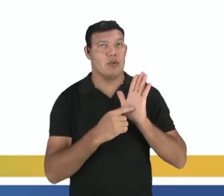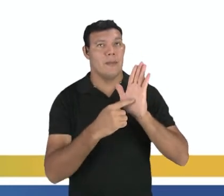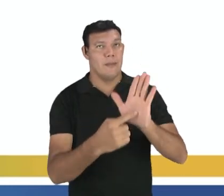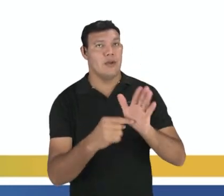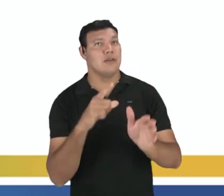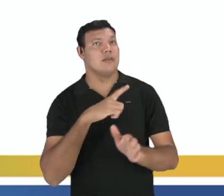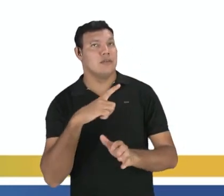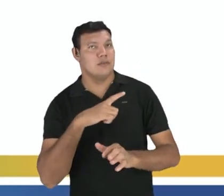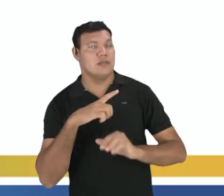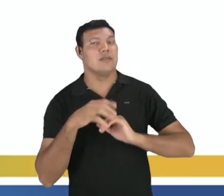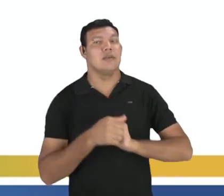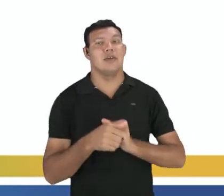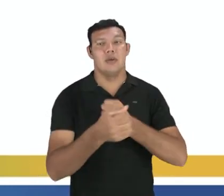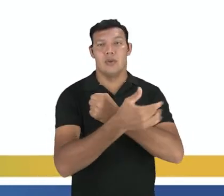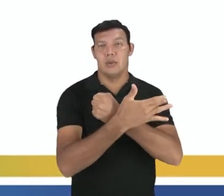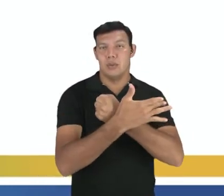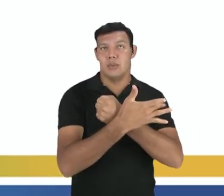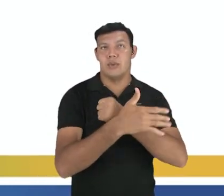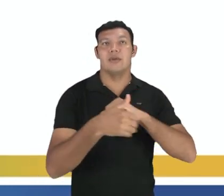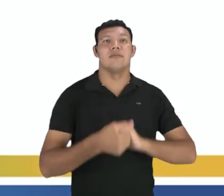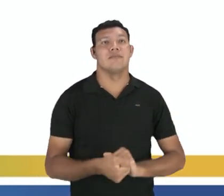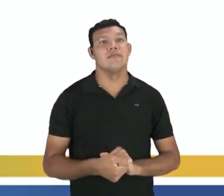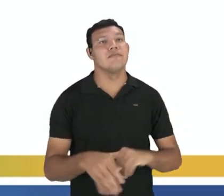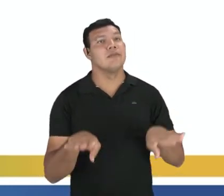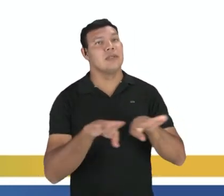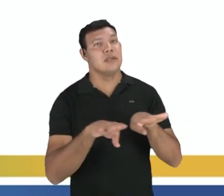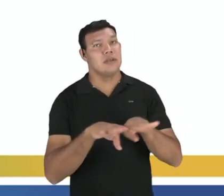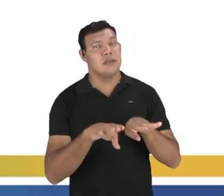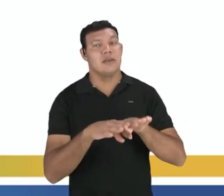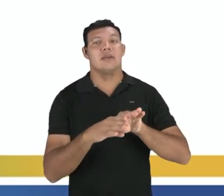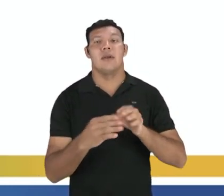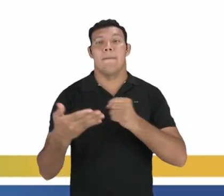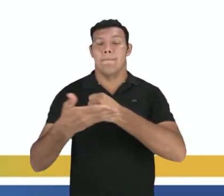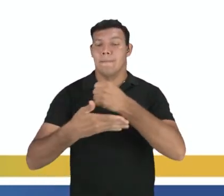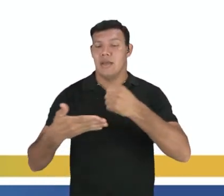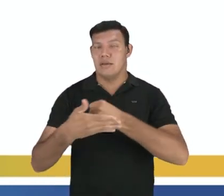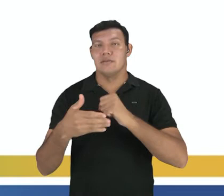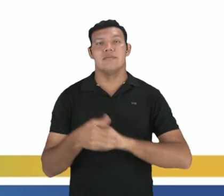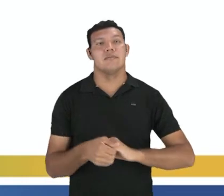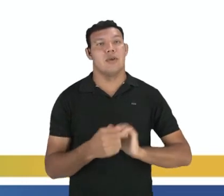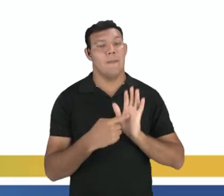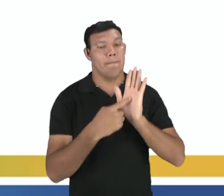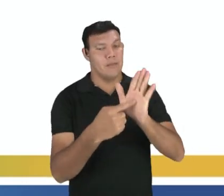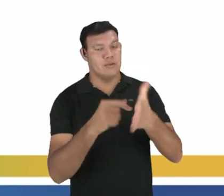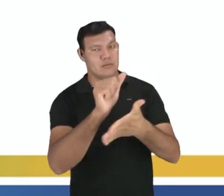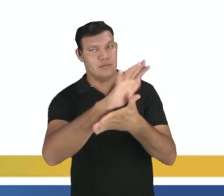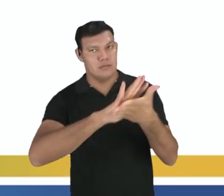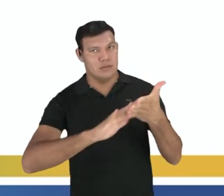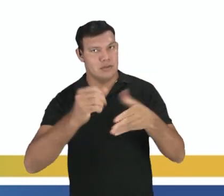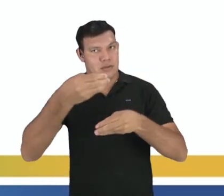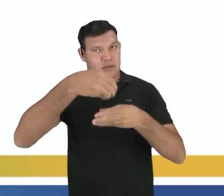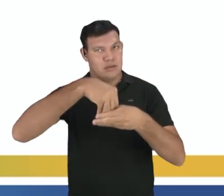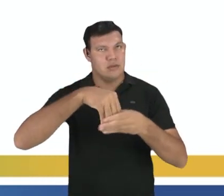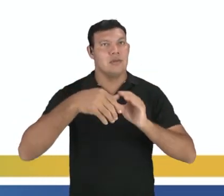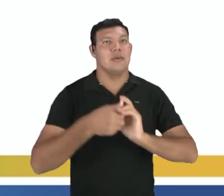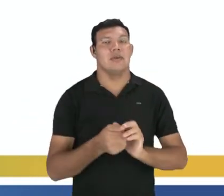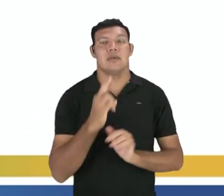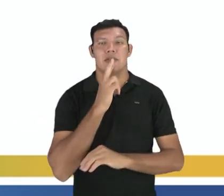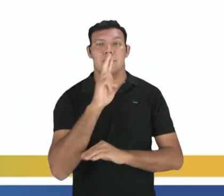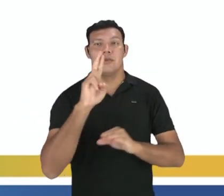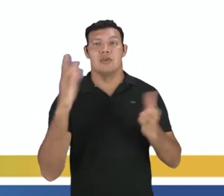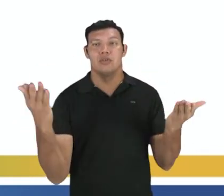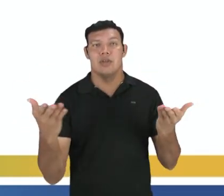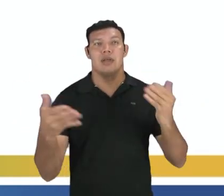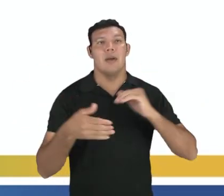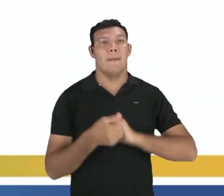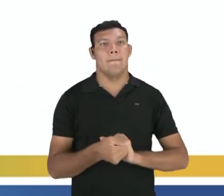ele deu a fórmula para a gente e também deu a fórmula da base, ok? Então, vamos ver aqui a resposta? Então,